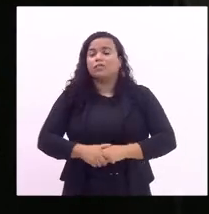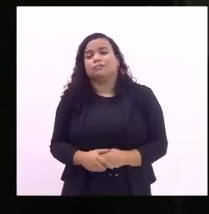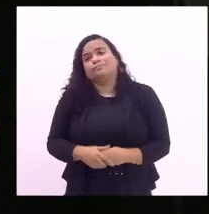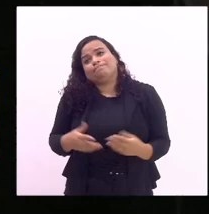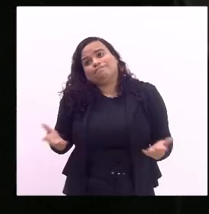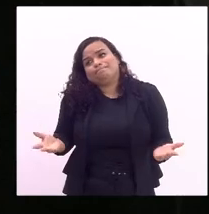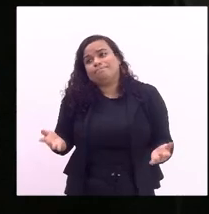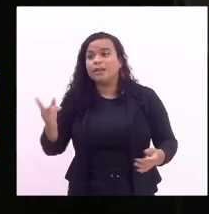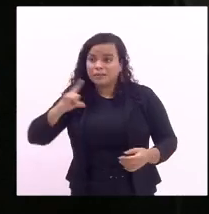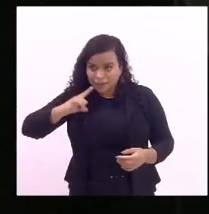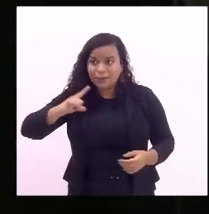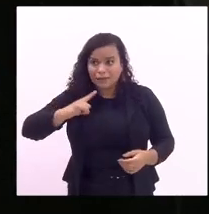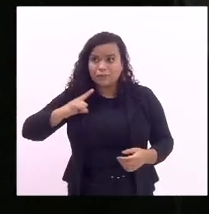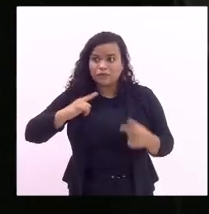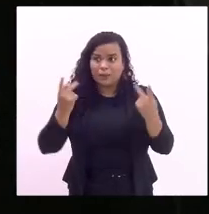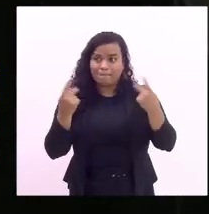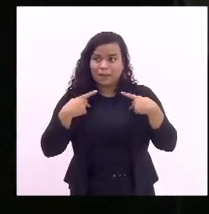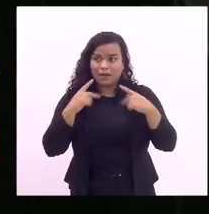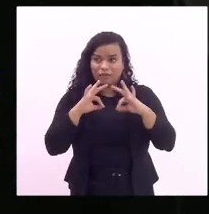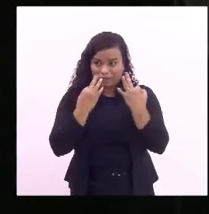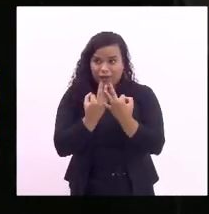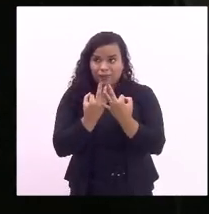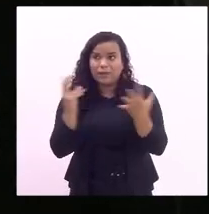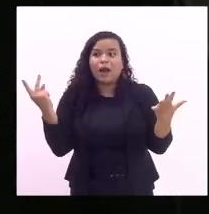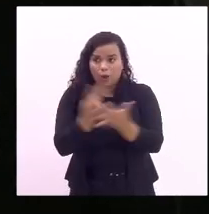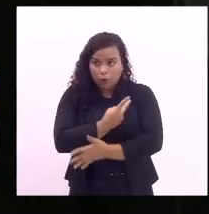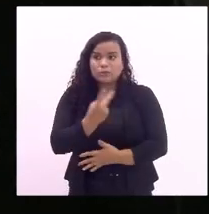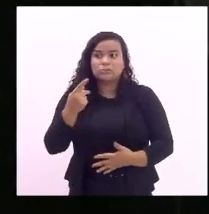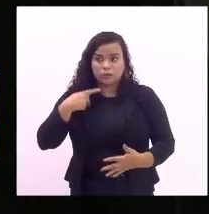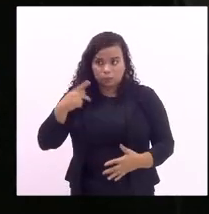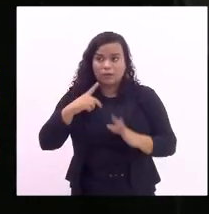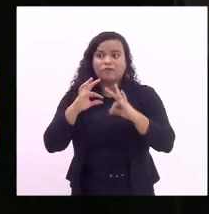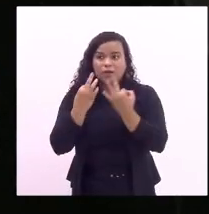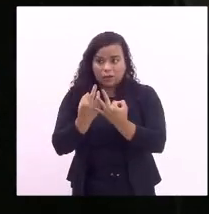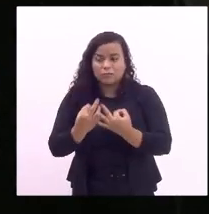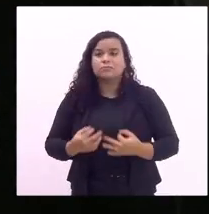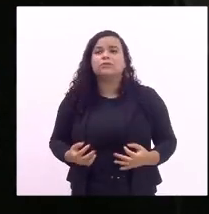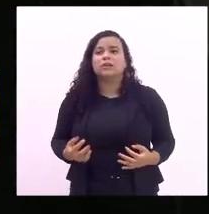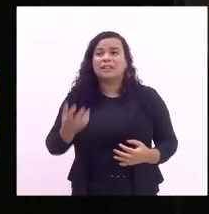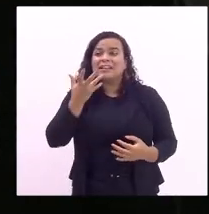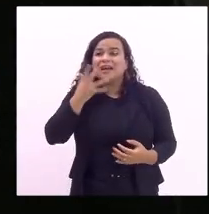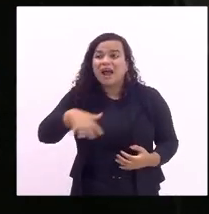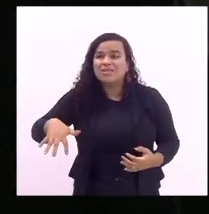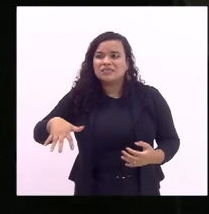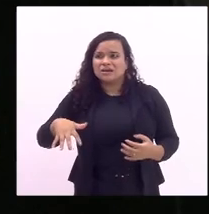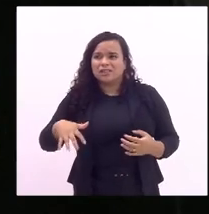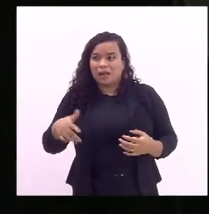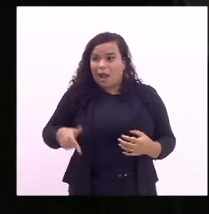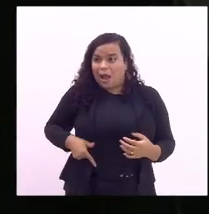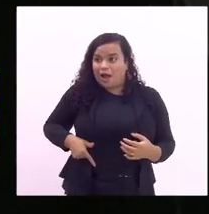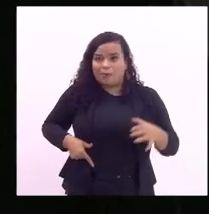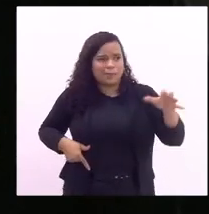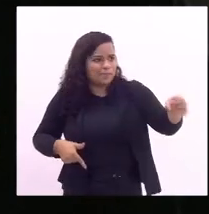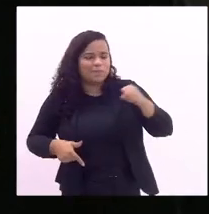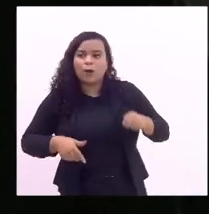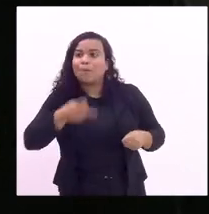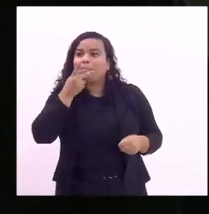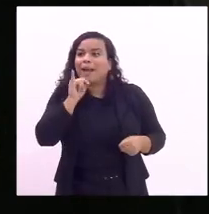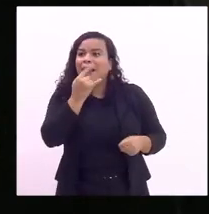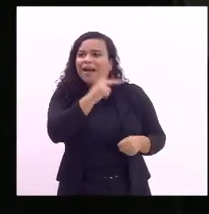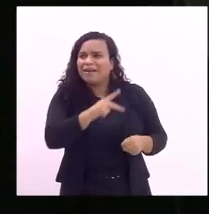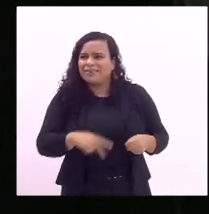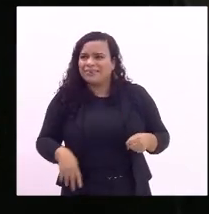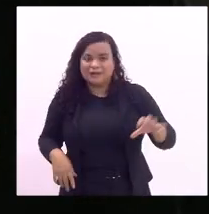Nós tivemos na minha família casos onde a criança pegou a arma do pai